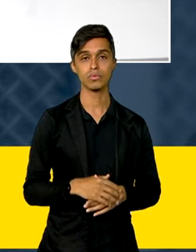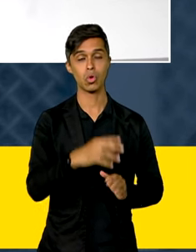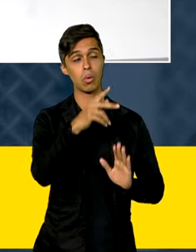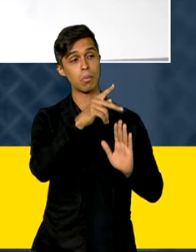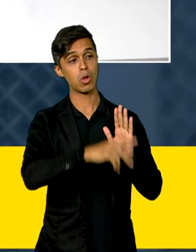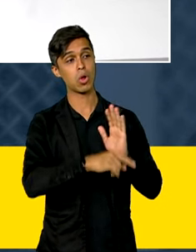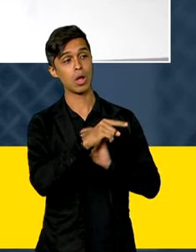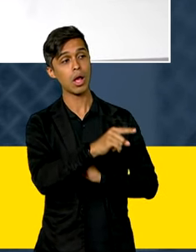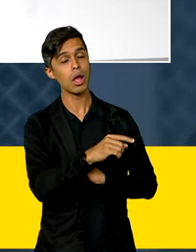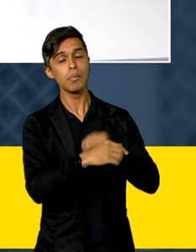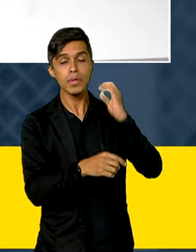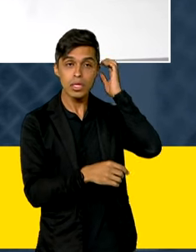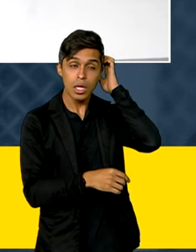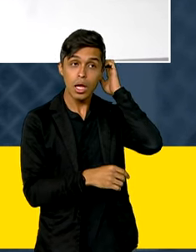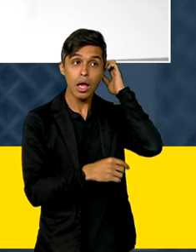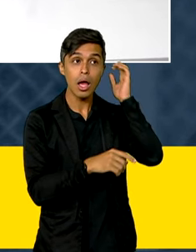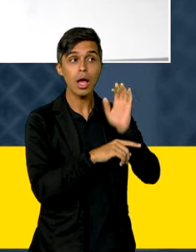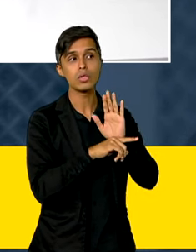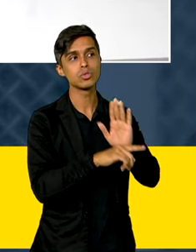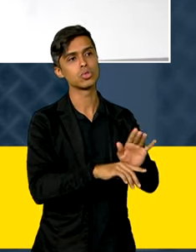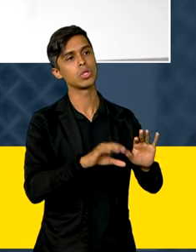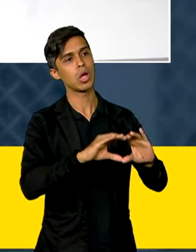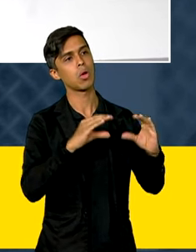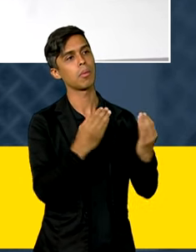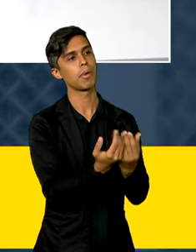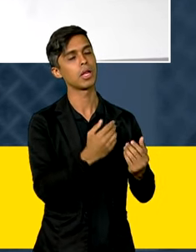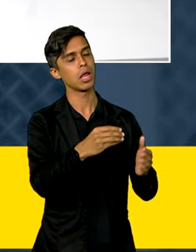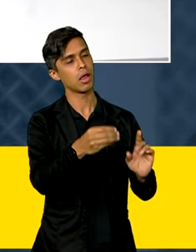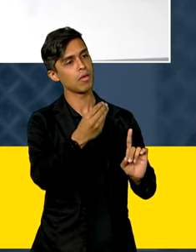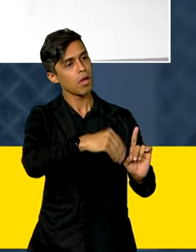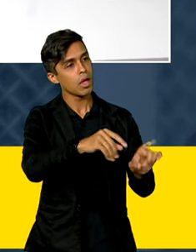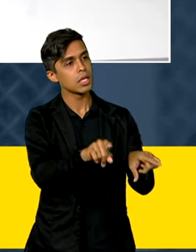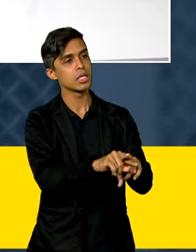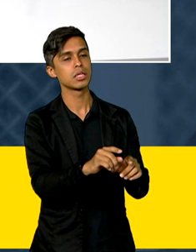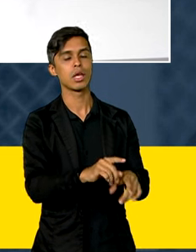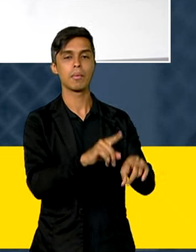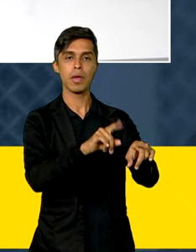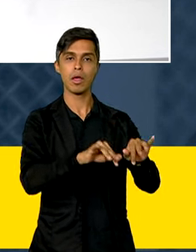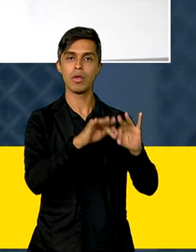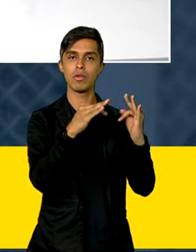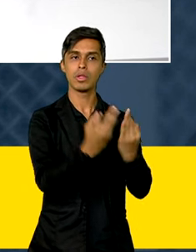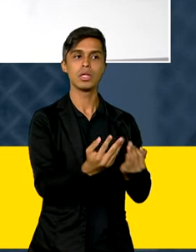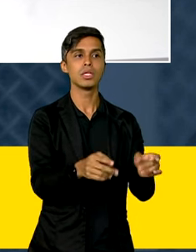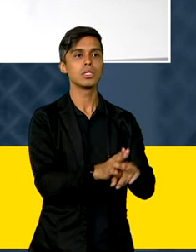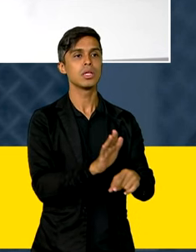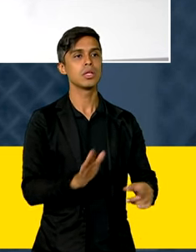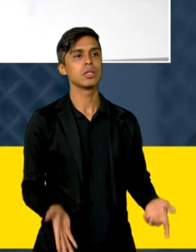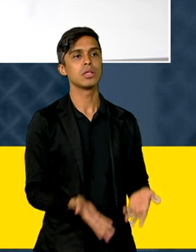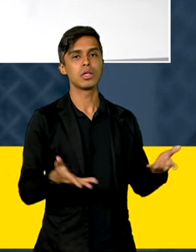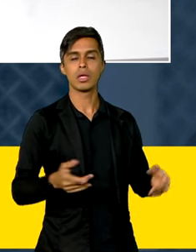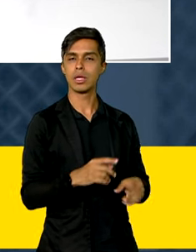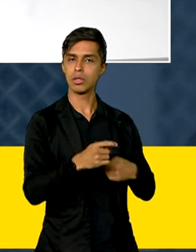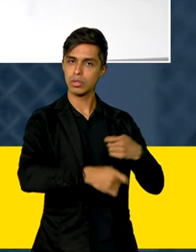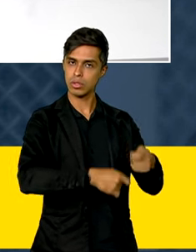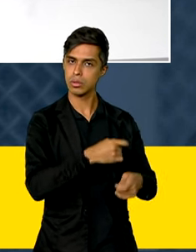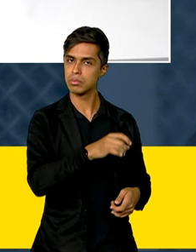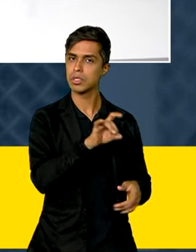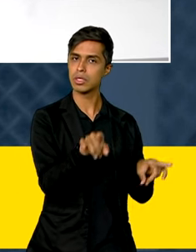ministro, ele ajuda as comunidades vulneráveis, mas também os agricultores, e ele estimula a economia local também, ministro?